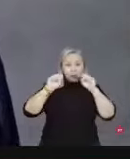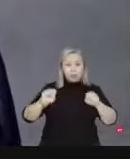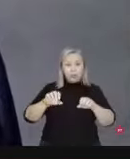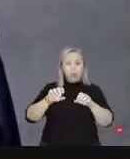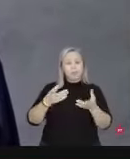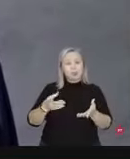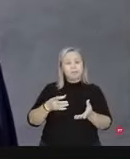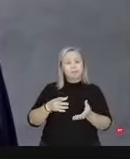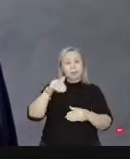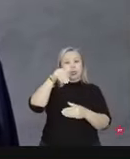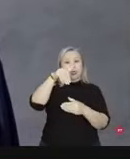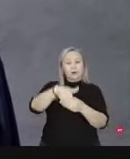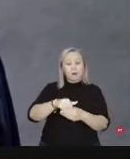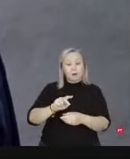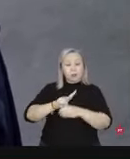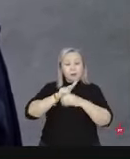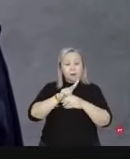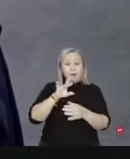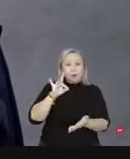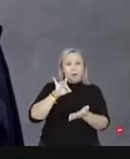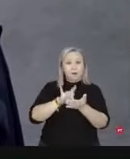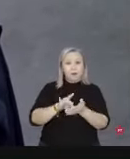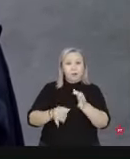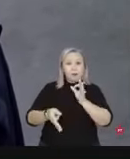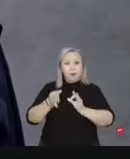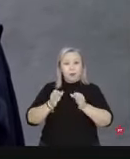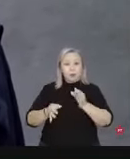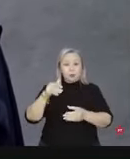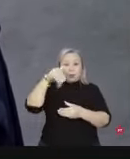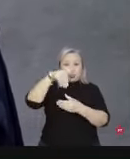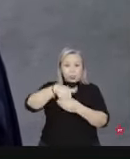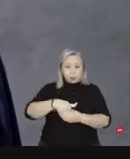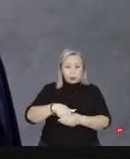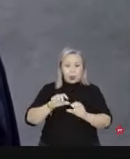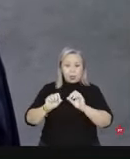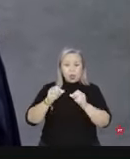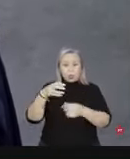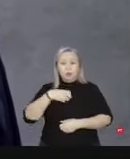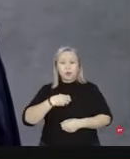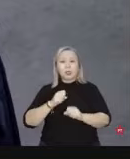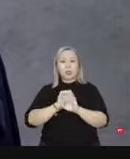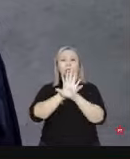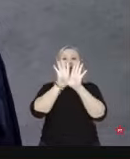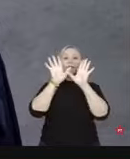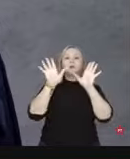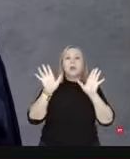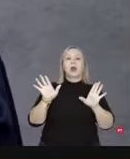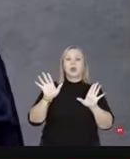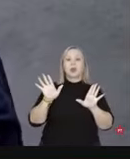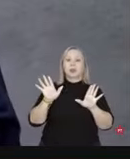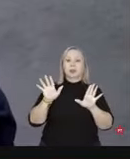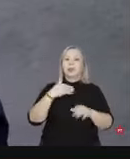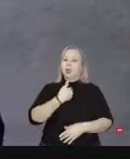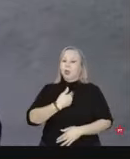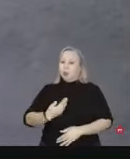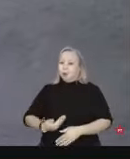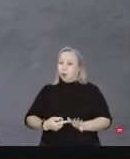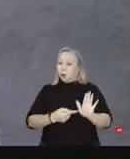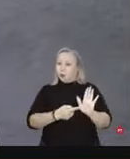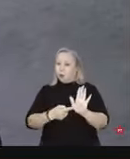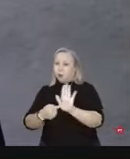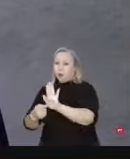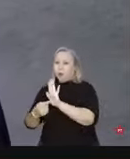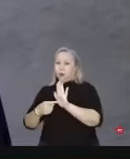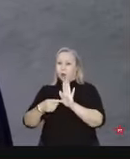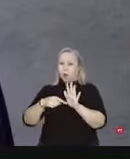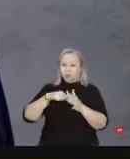essa defesa realizada pela Justiça Eleitoral, que de maneira transparente e pública demonstrou passo a